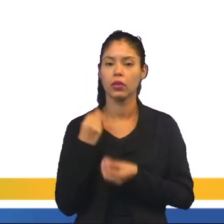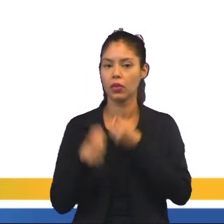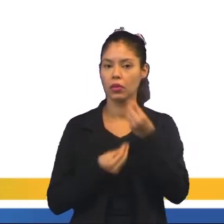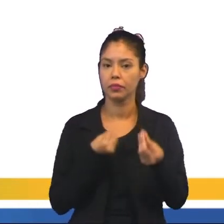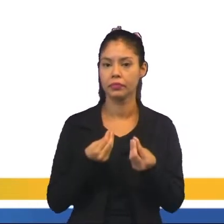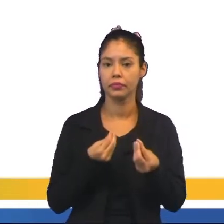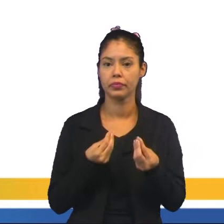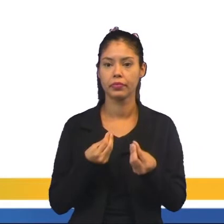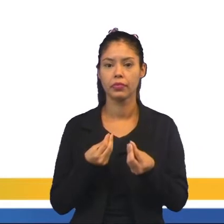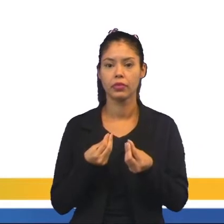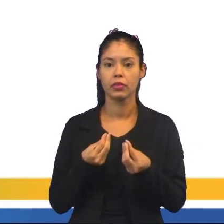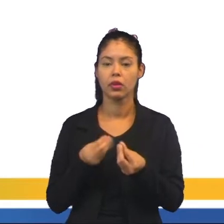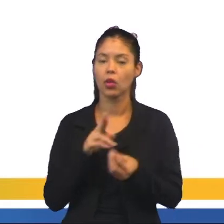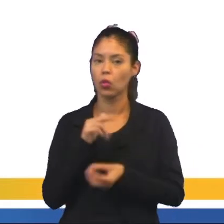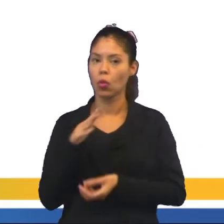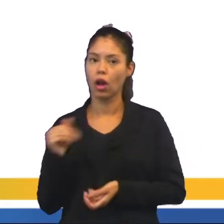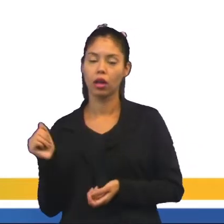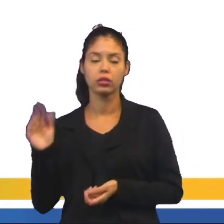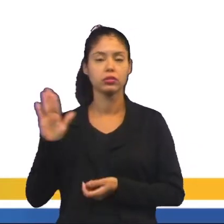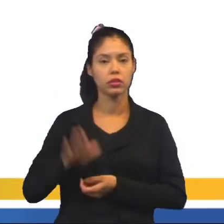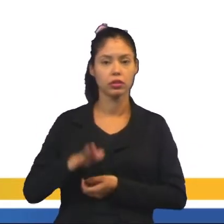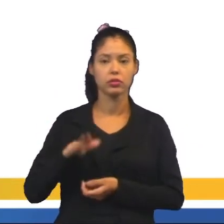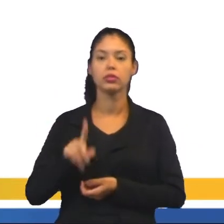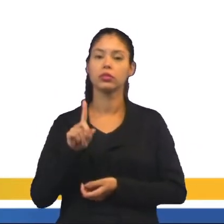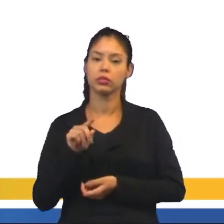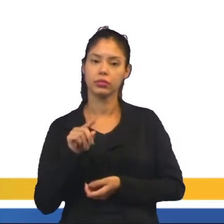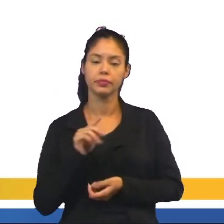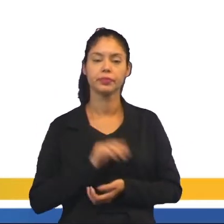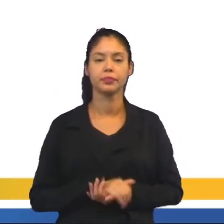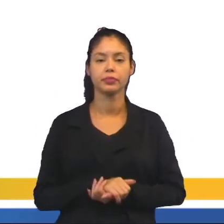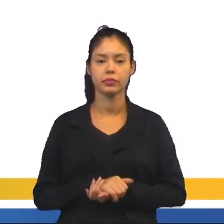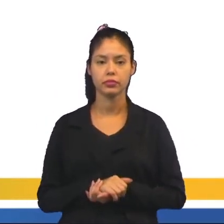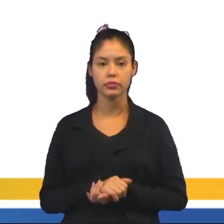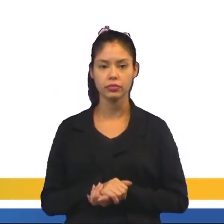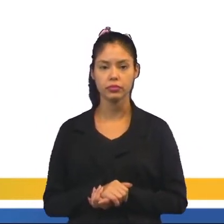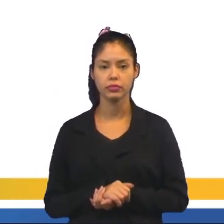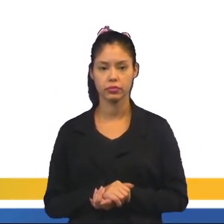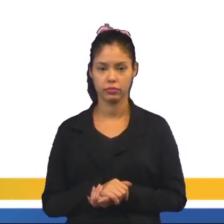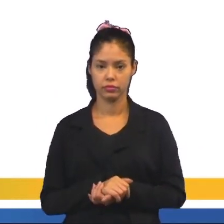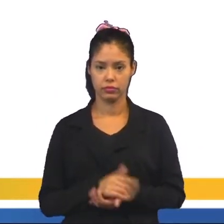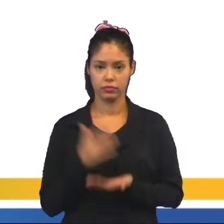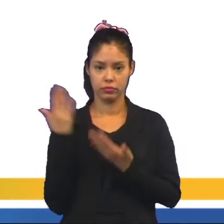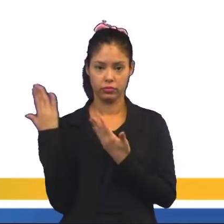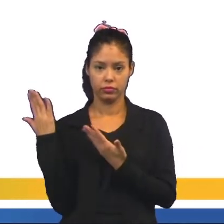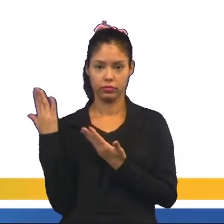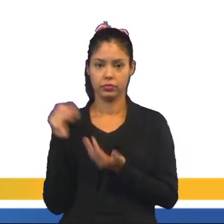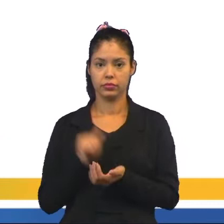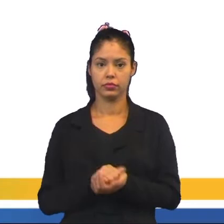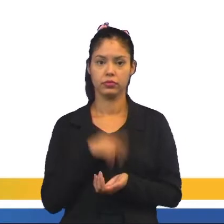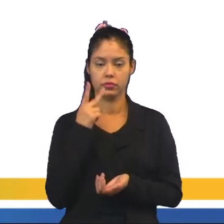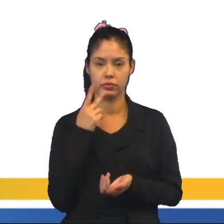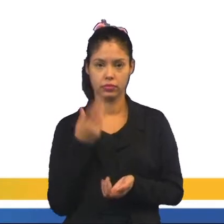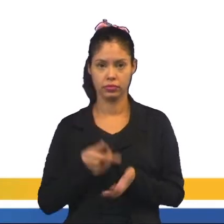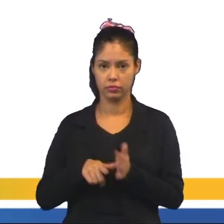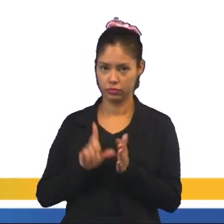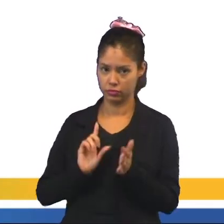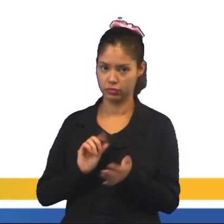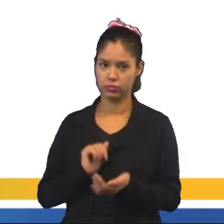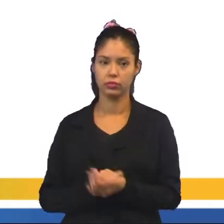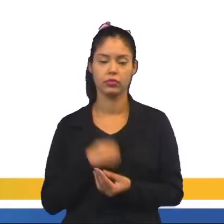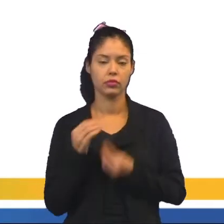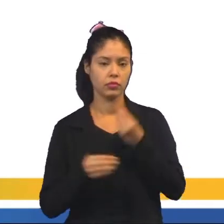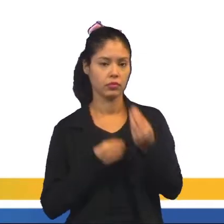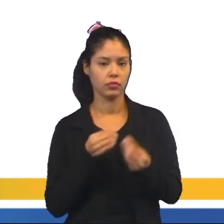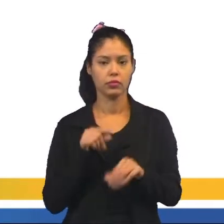então tanto a palavra nunca conto tarde são predicados tá é tão né que ele que eu falei anteriormente aqui a questão